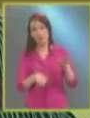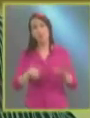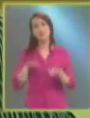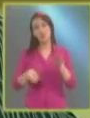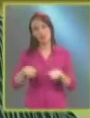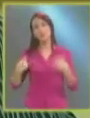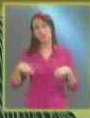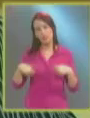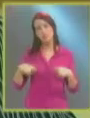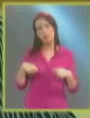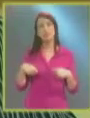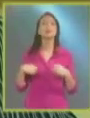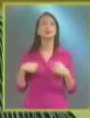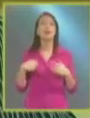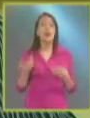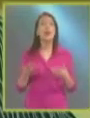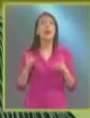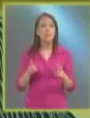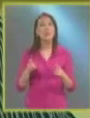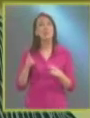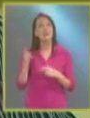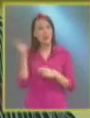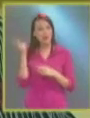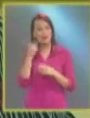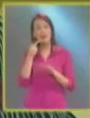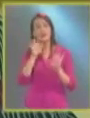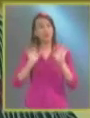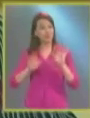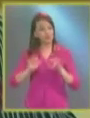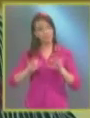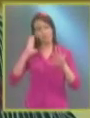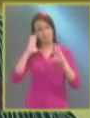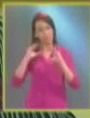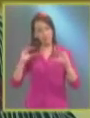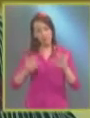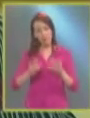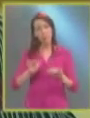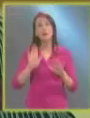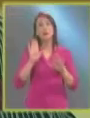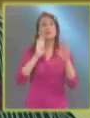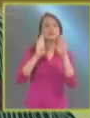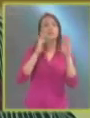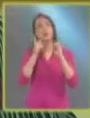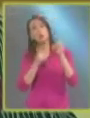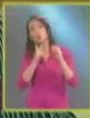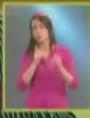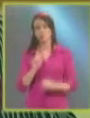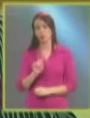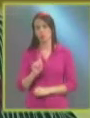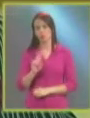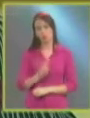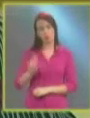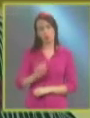digitalizado no hospital. Então, como a Gislaine Magela disse, a digitação é tranquila. Redes sociais eu não uso muito, mas